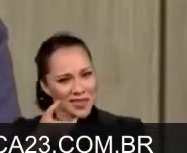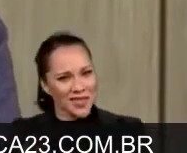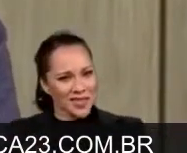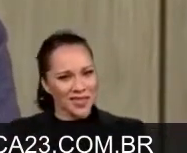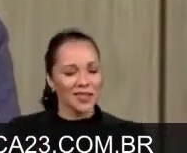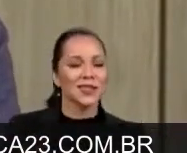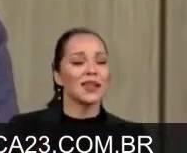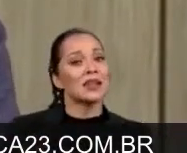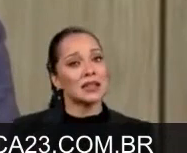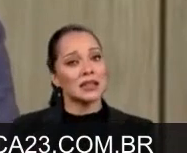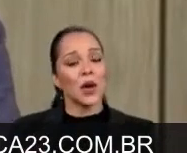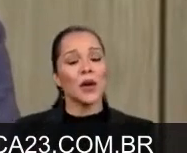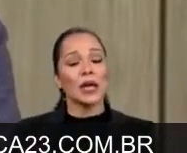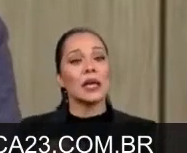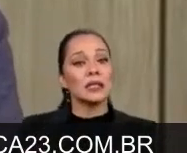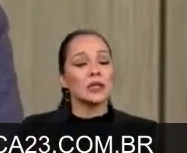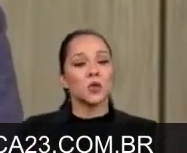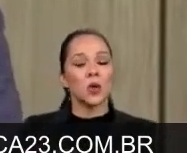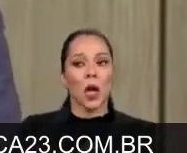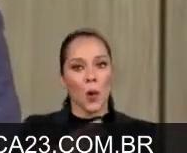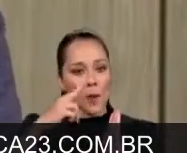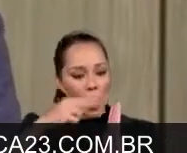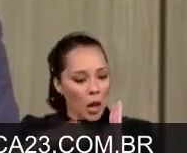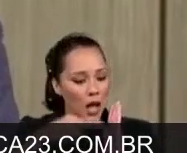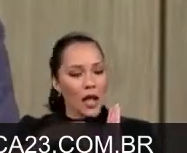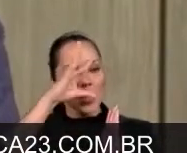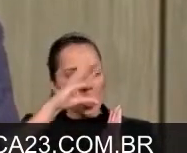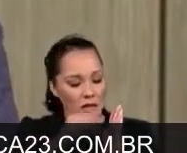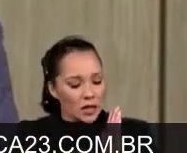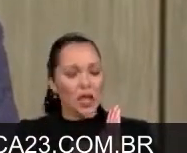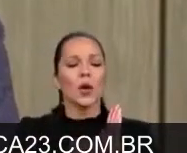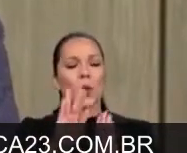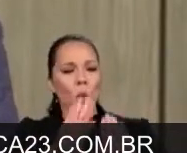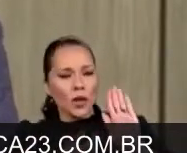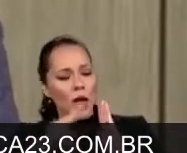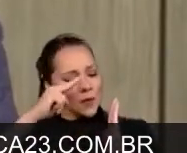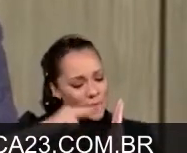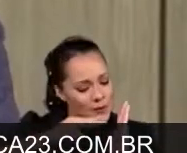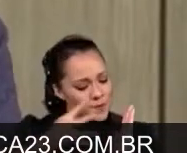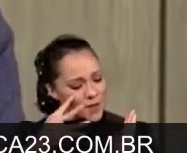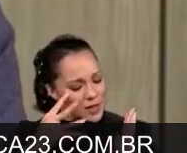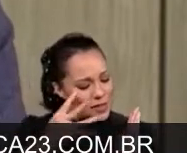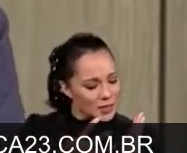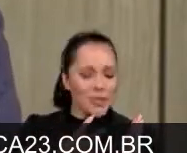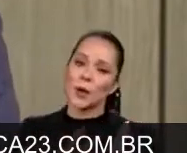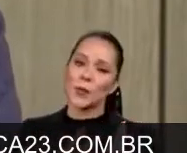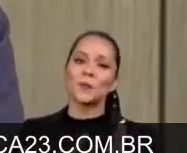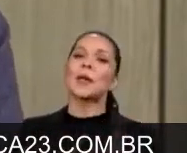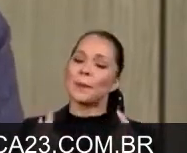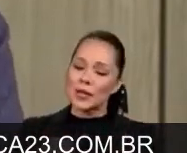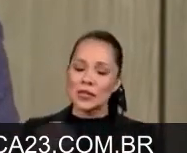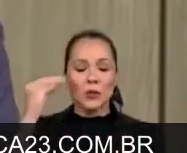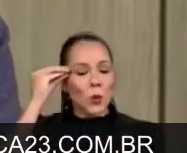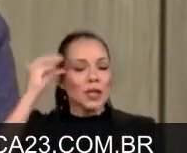sentido e, portanto, exige uma leitura cuidadosa das questões, das coisas e, portanto, exige